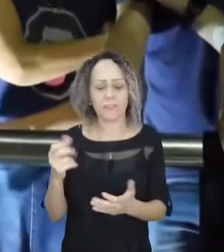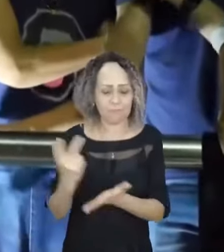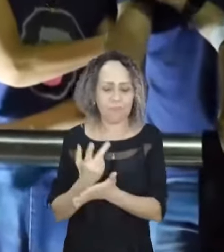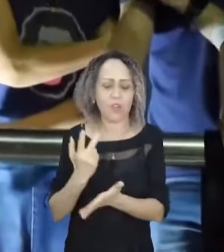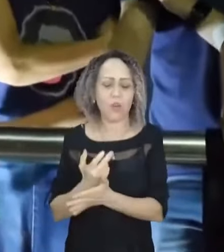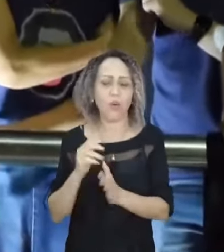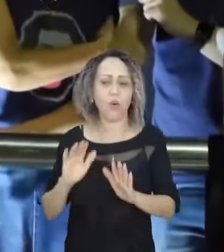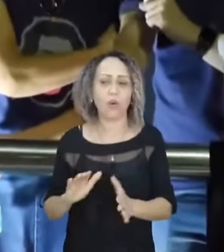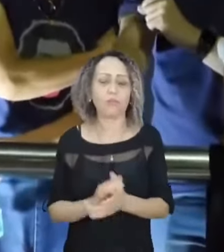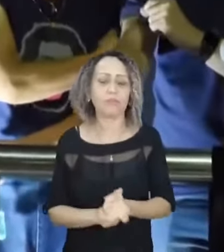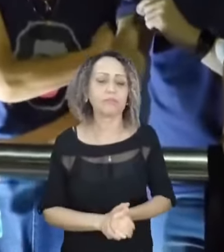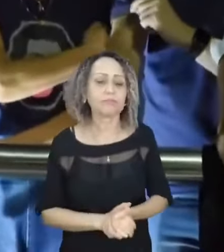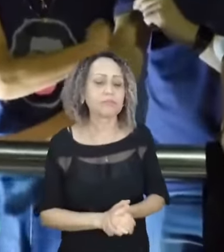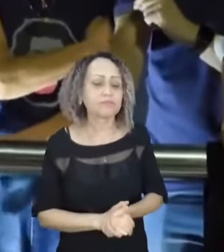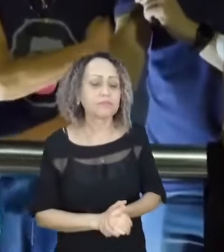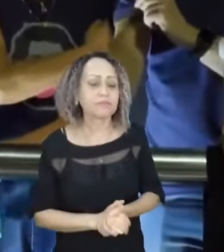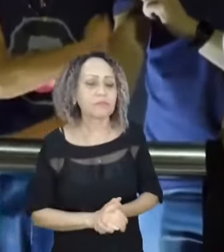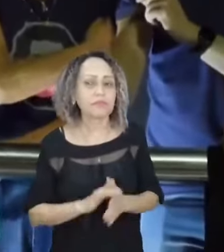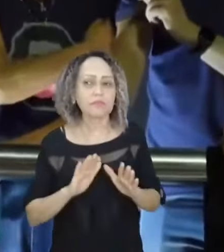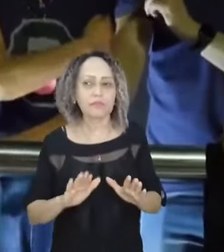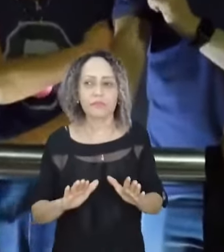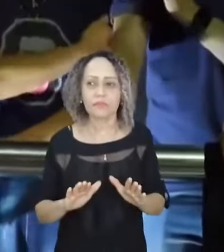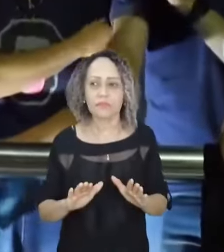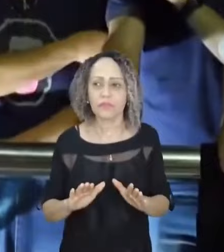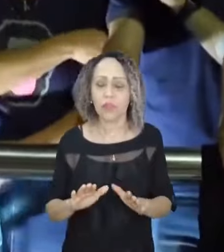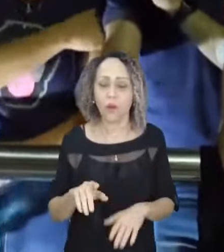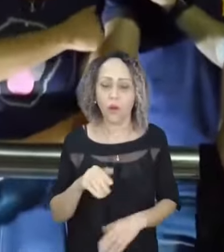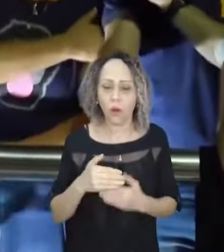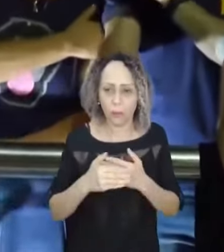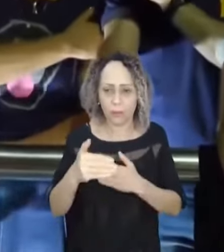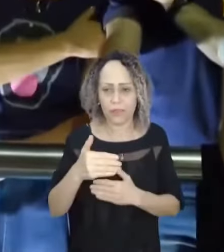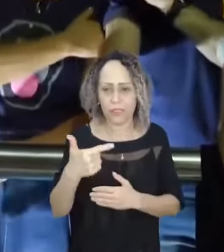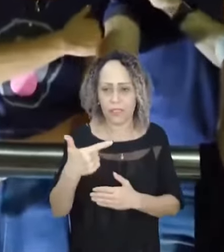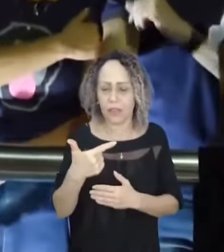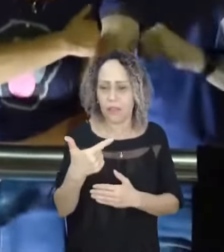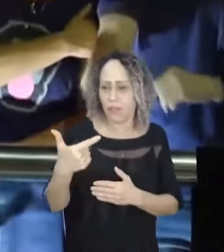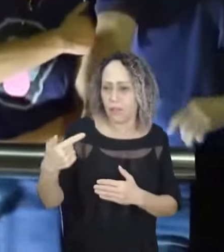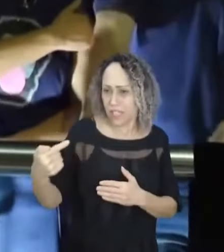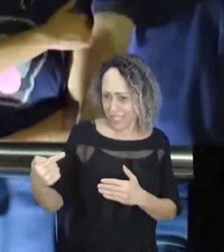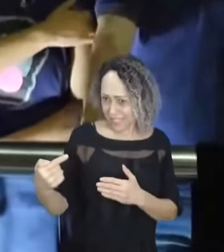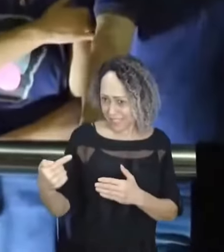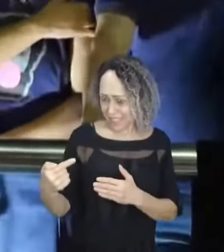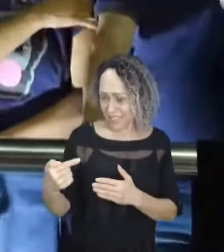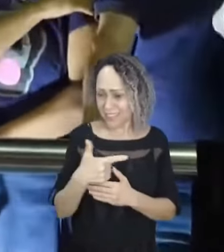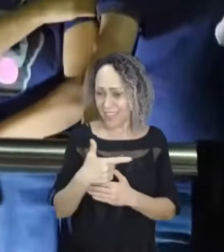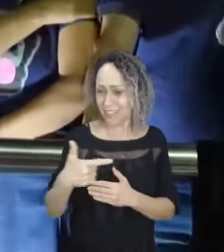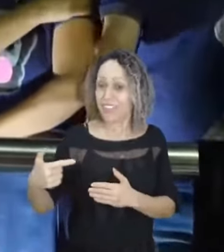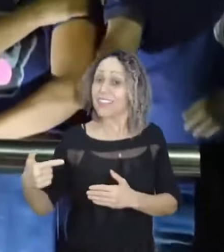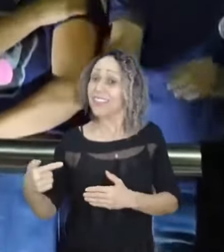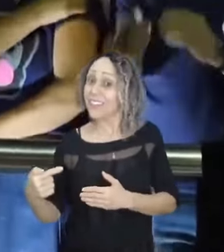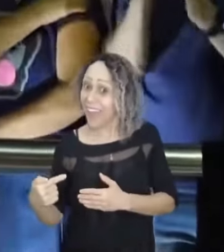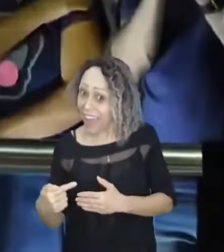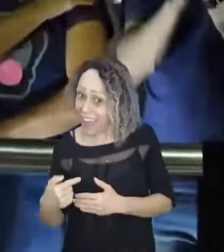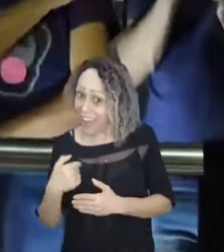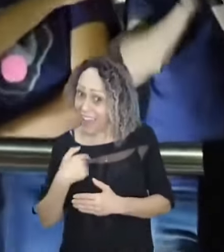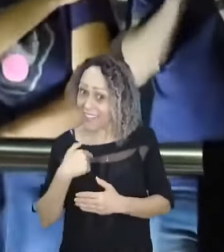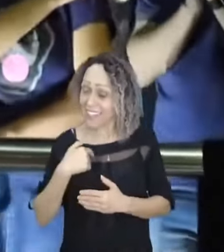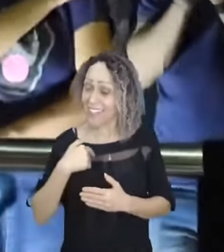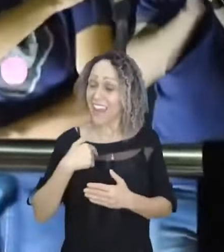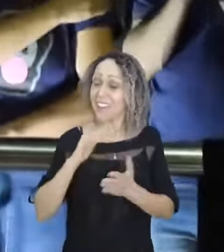Quem lembrar não precisa me dar presente dia 27. Me dê um votinho de presente no dia 30 de